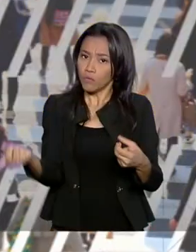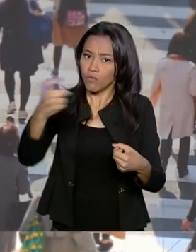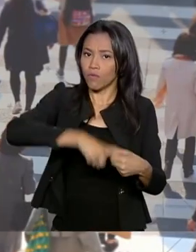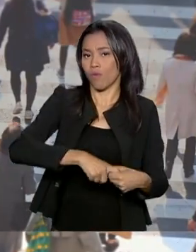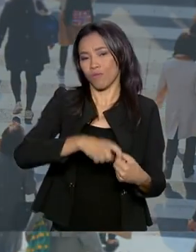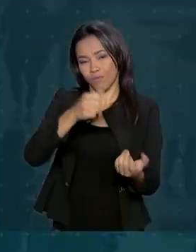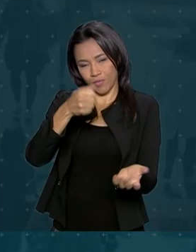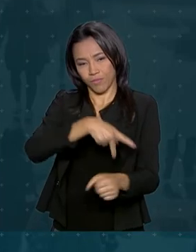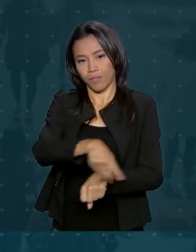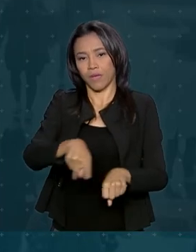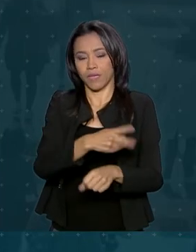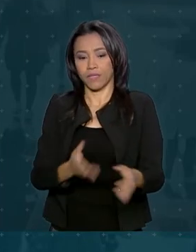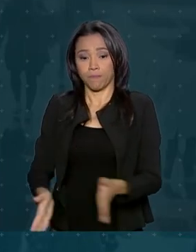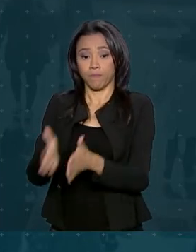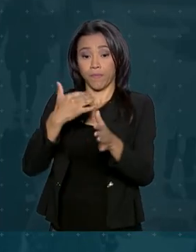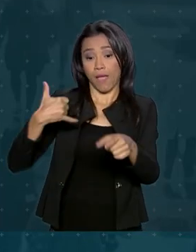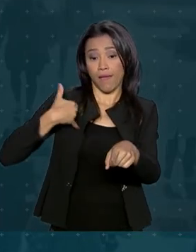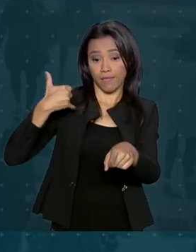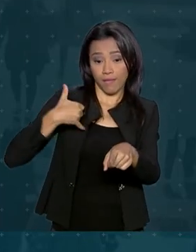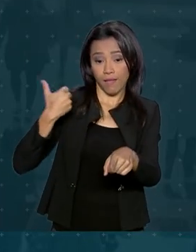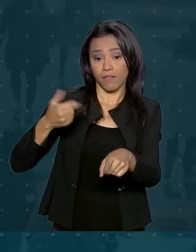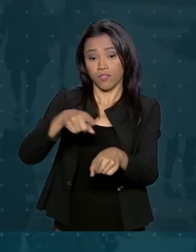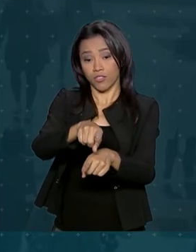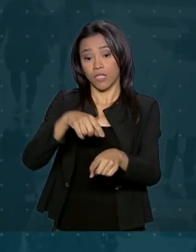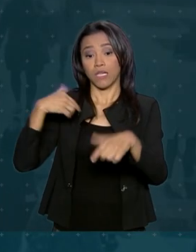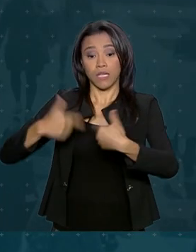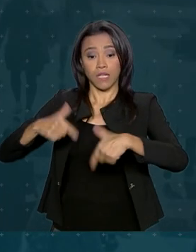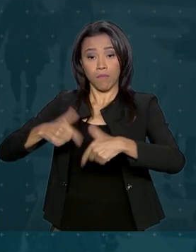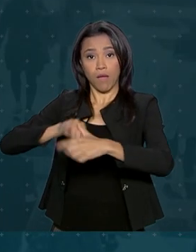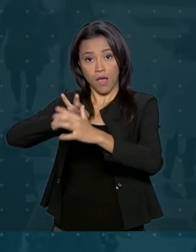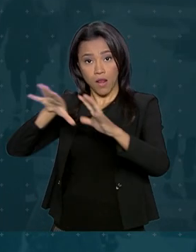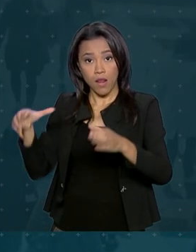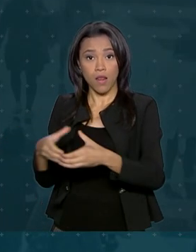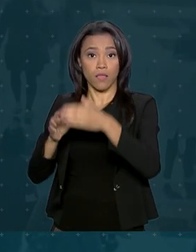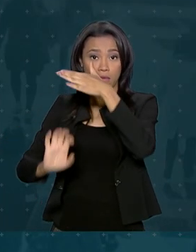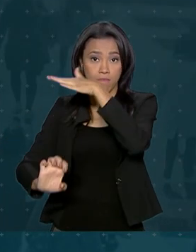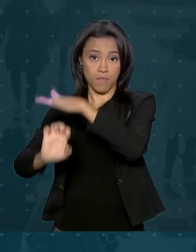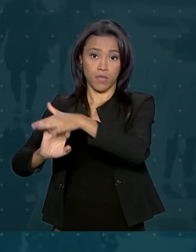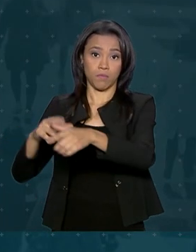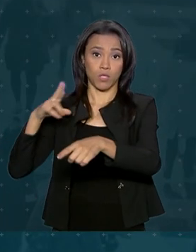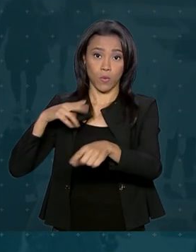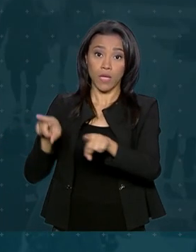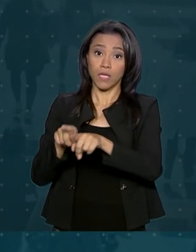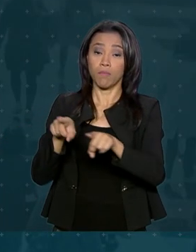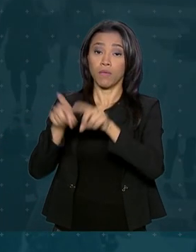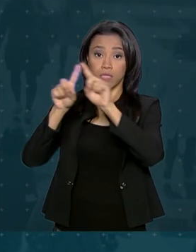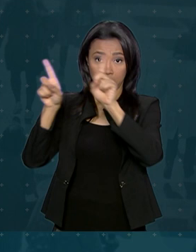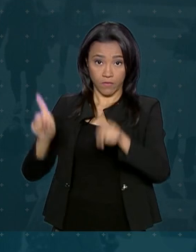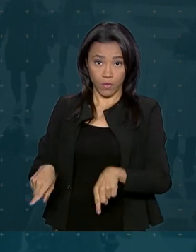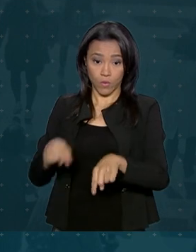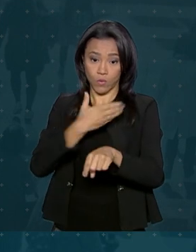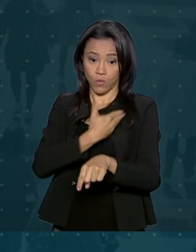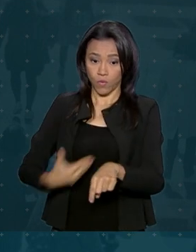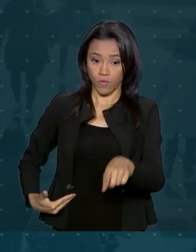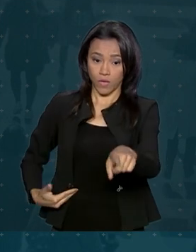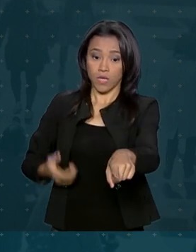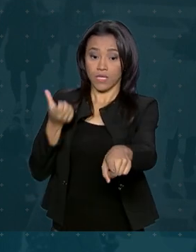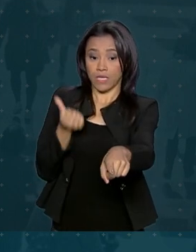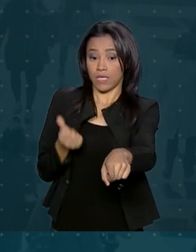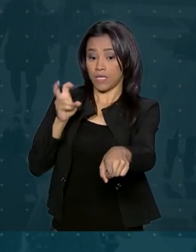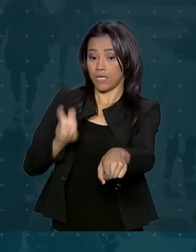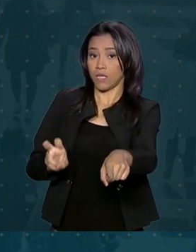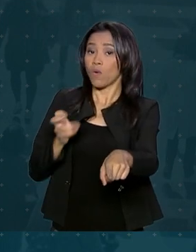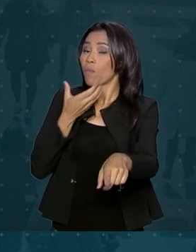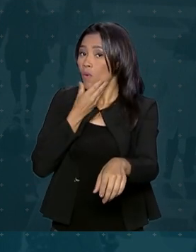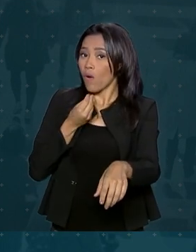idade mínima para a aposentadoria de trabalhadores da iniciativa privada e servidores públicos ficou em 65 anos para os